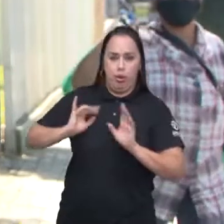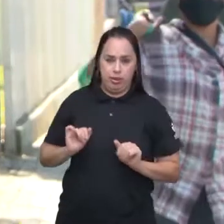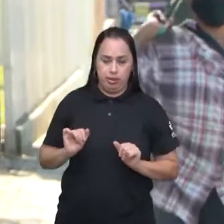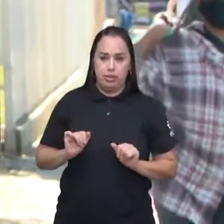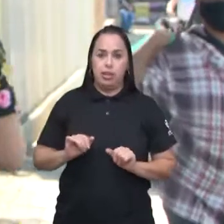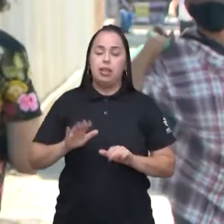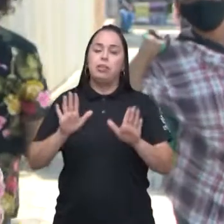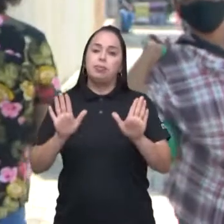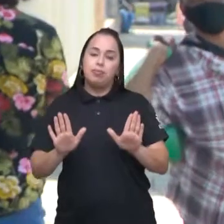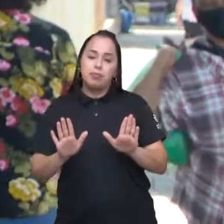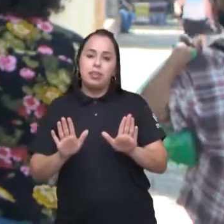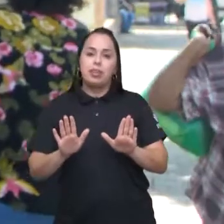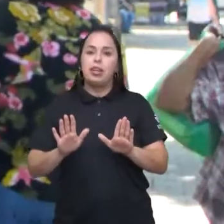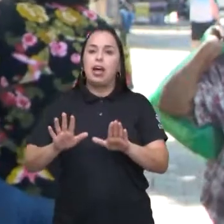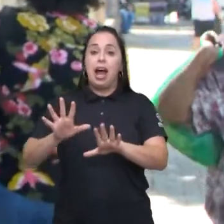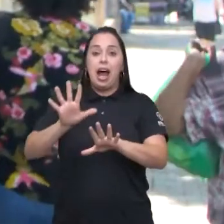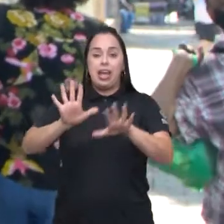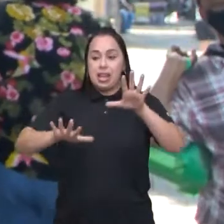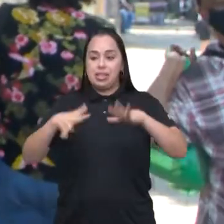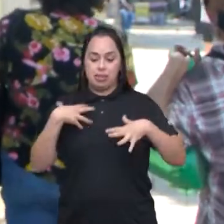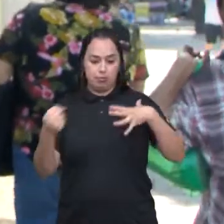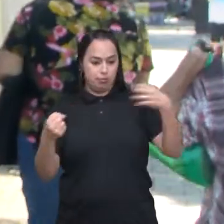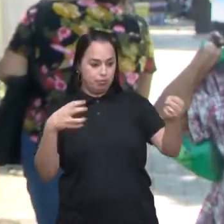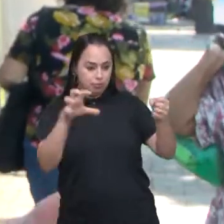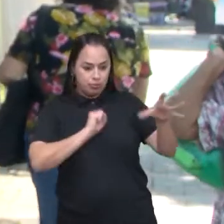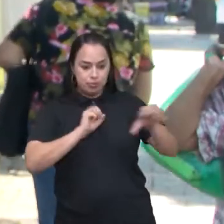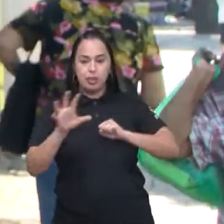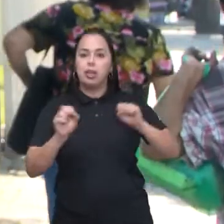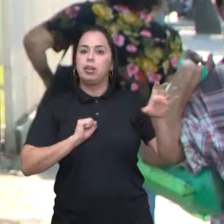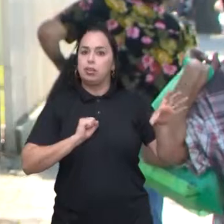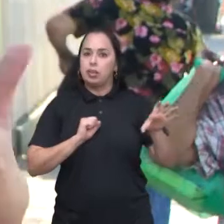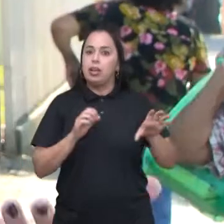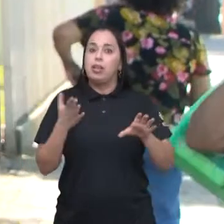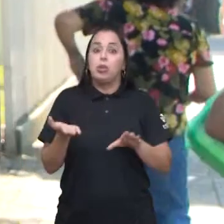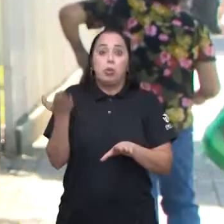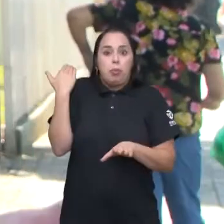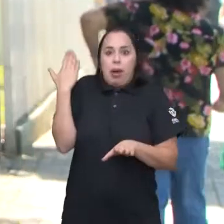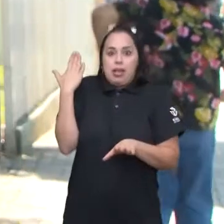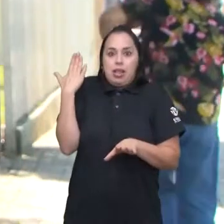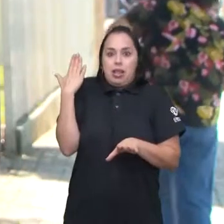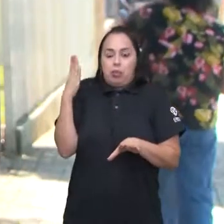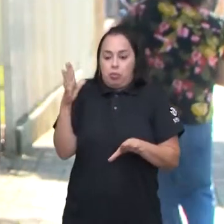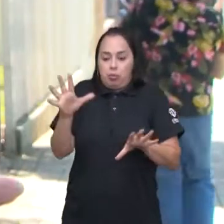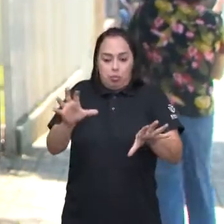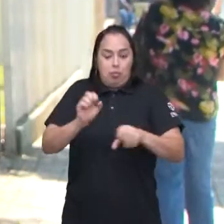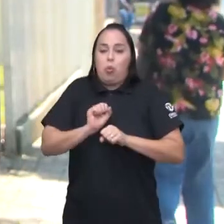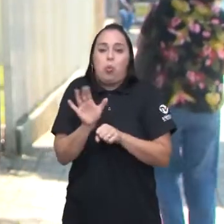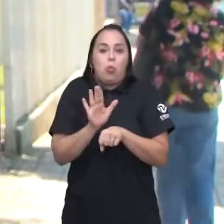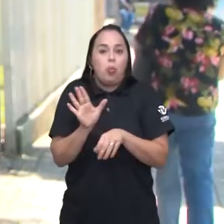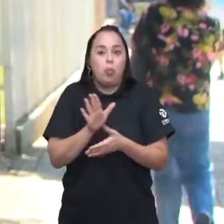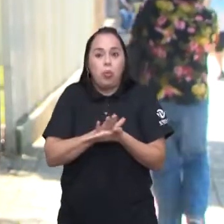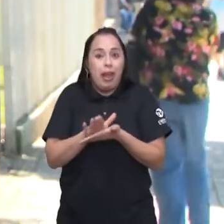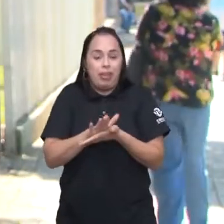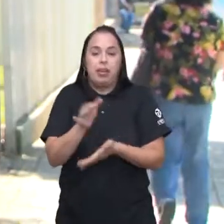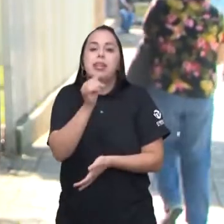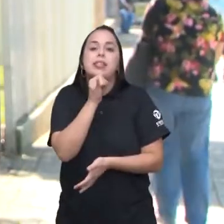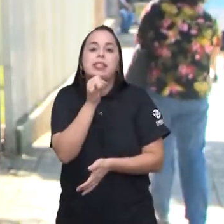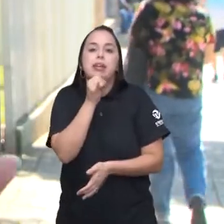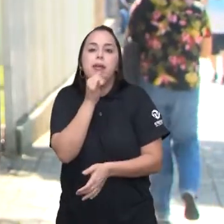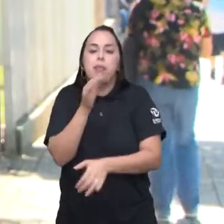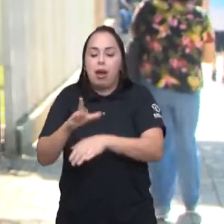diversos tipos de doenças algumas delas altamente contagiosas e que estavam até então erradicadas no Brasil